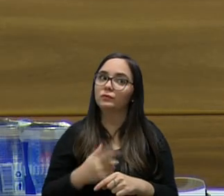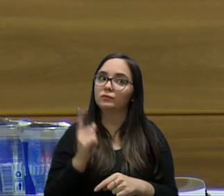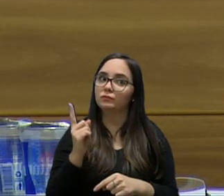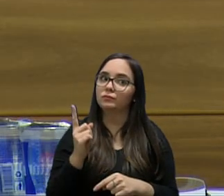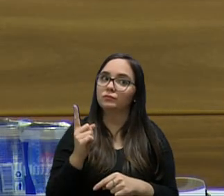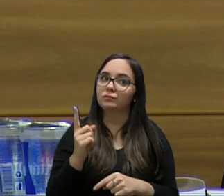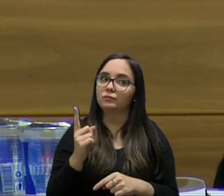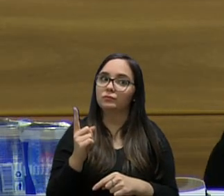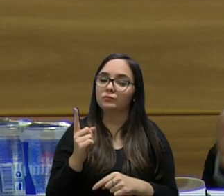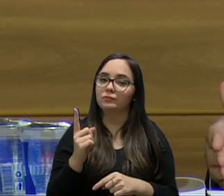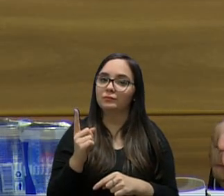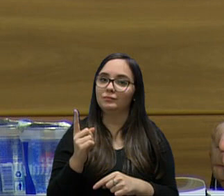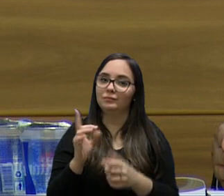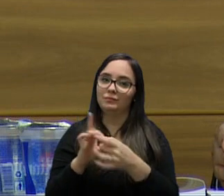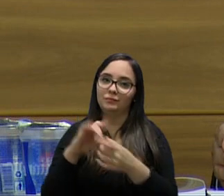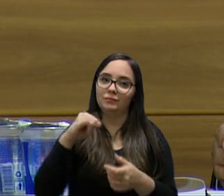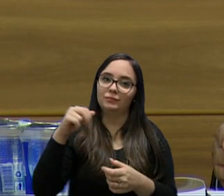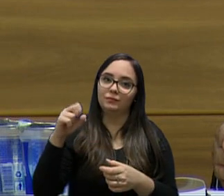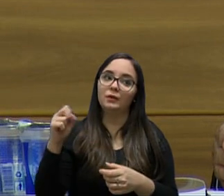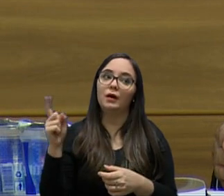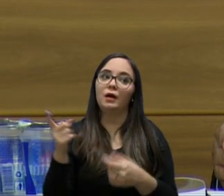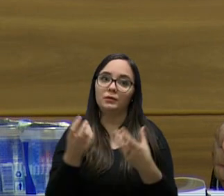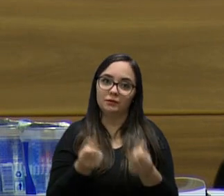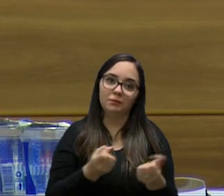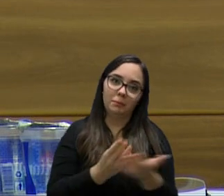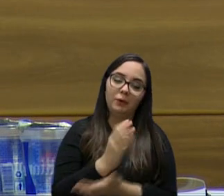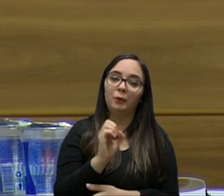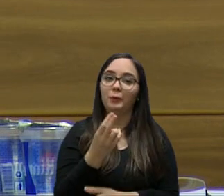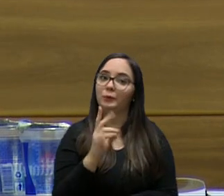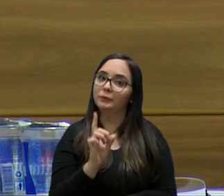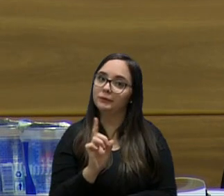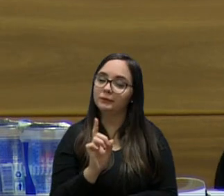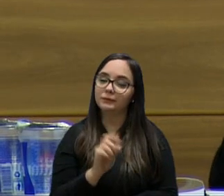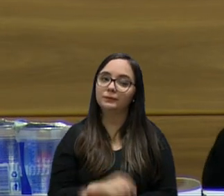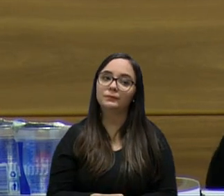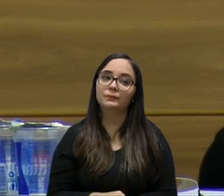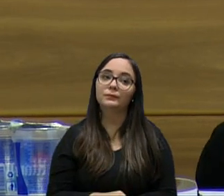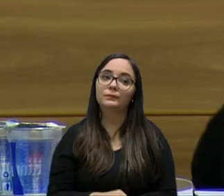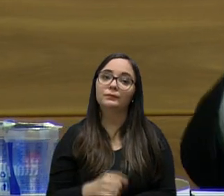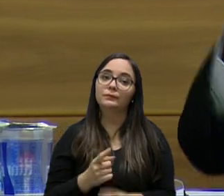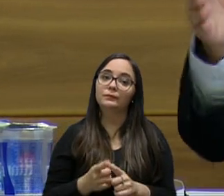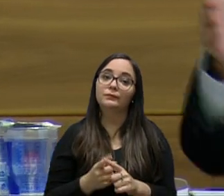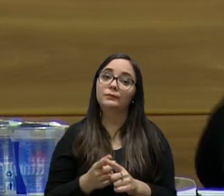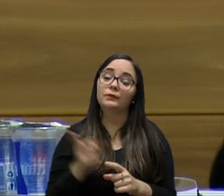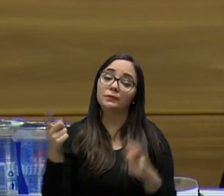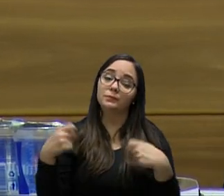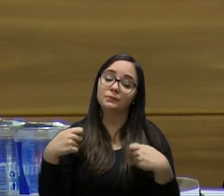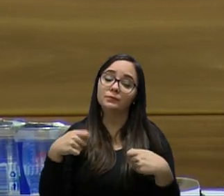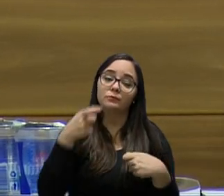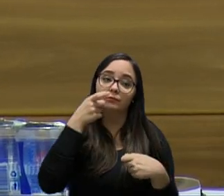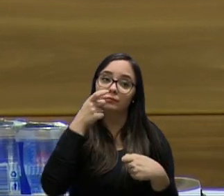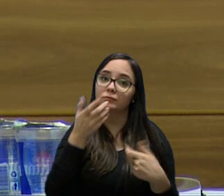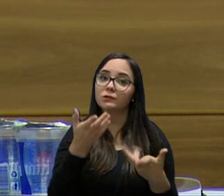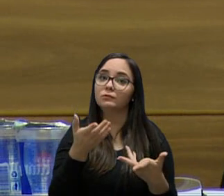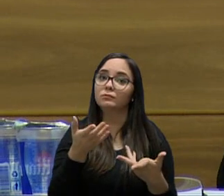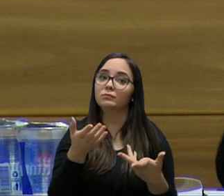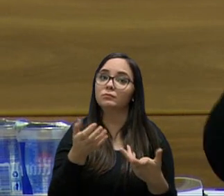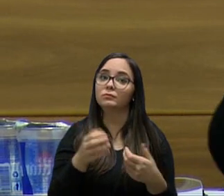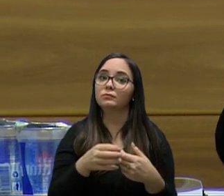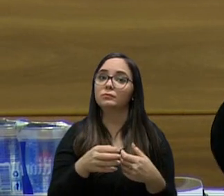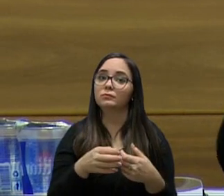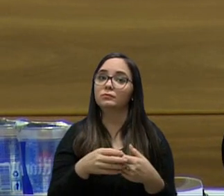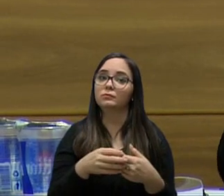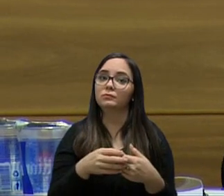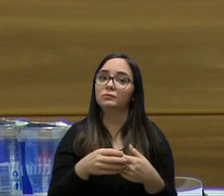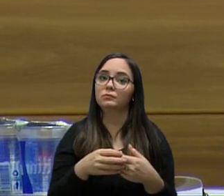do regime de previdência é a prova essa essa questão né é para poder verificar essa essa